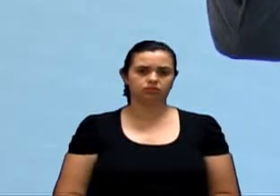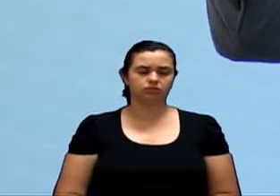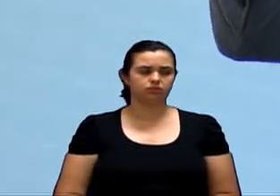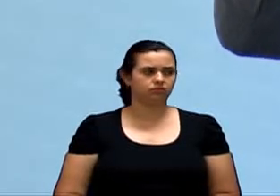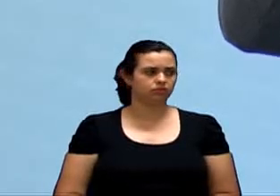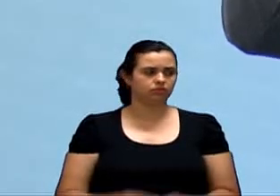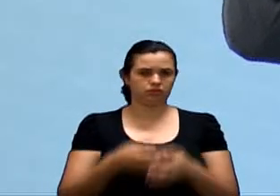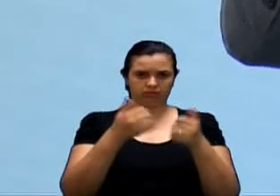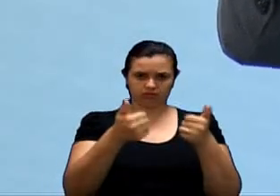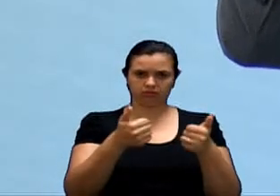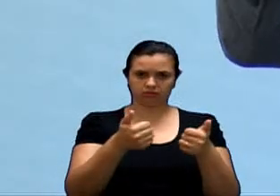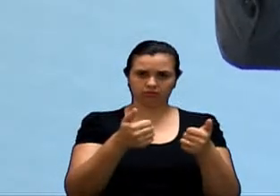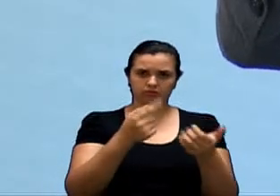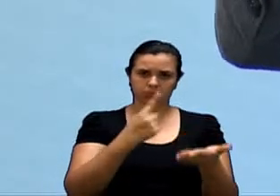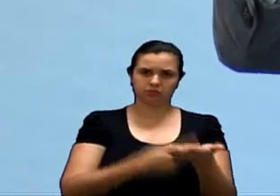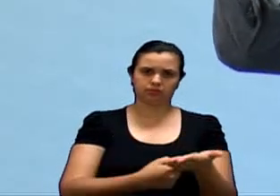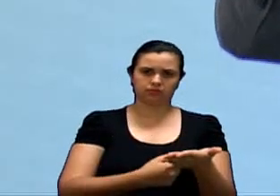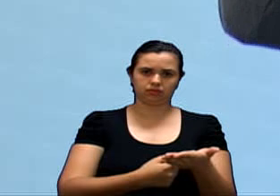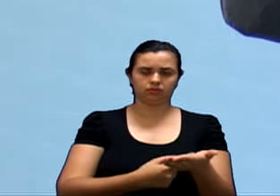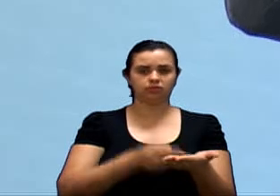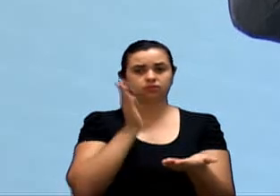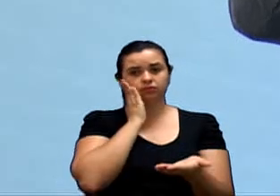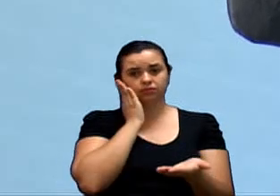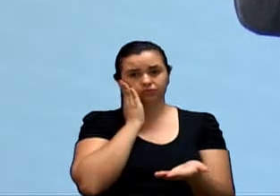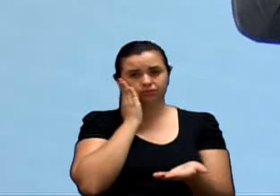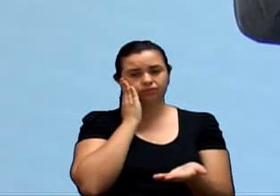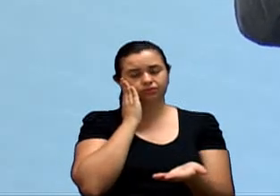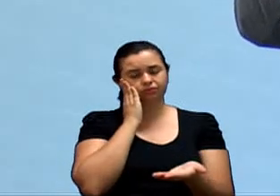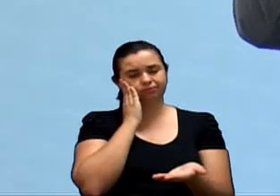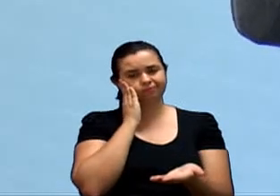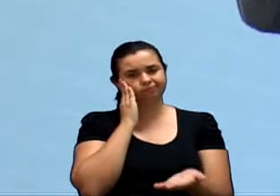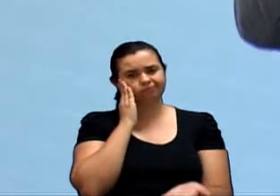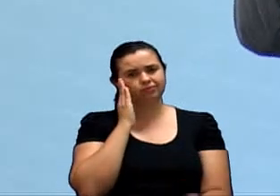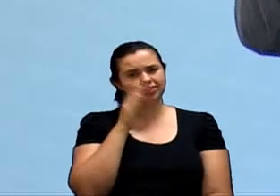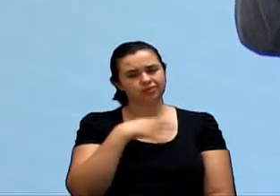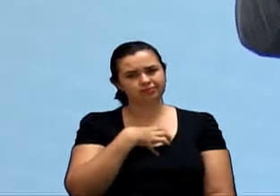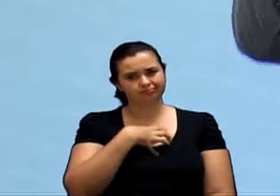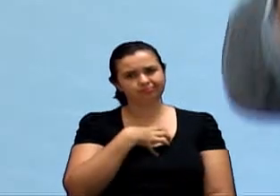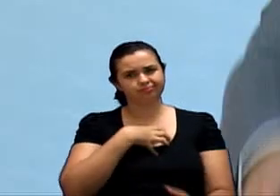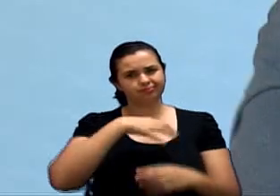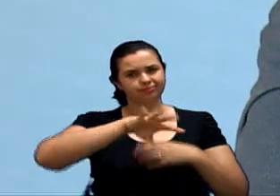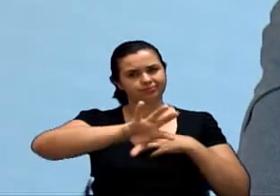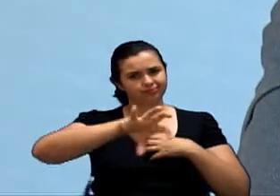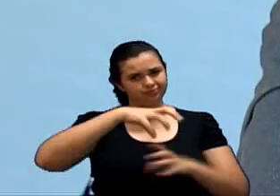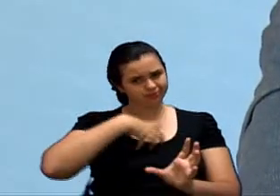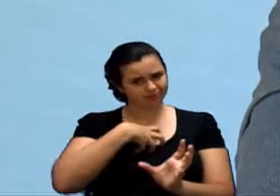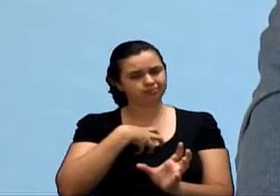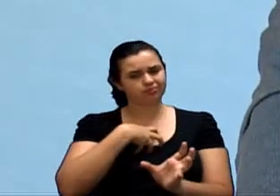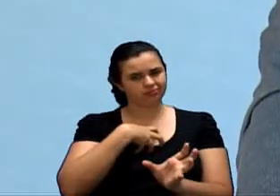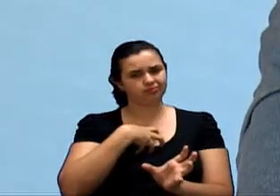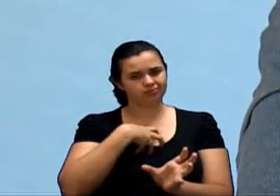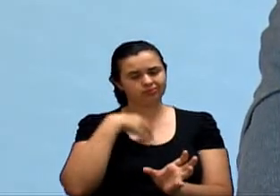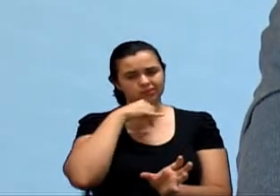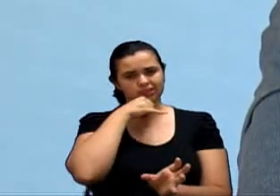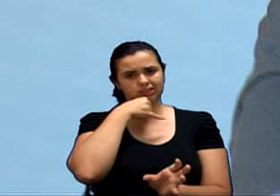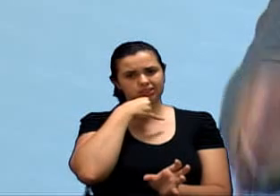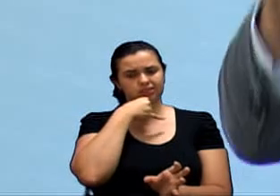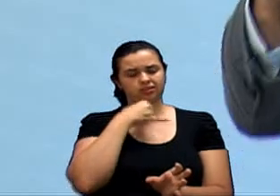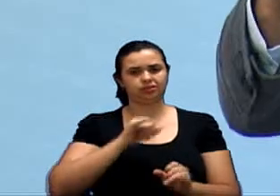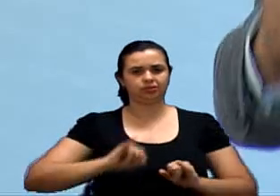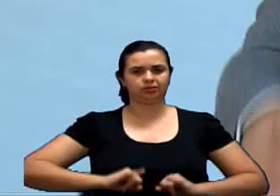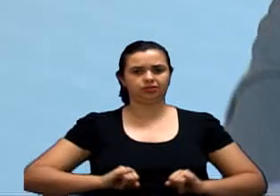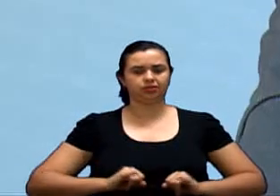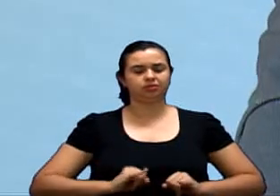assim, Rosana? Tá, Rony? Eu sei que não vai ficar... E, a minha dor hoje é a sua dor, tá? Eu compartilho disso com vocês, porque eu estou desde